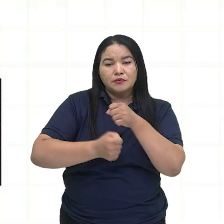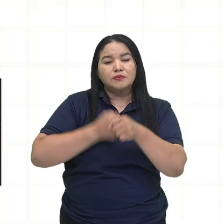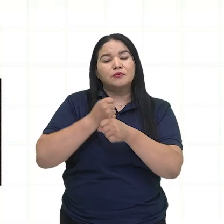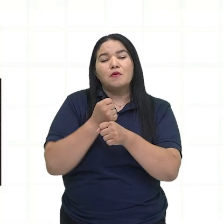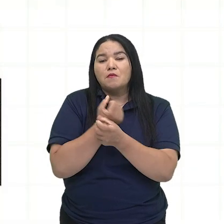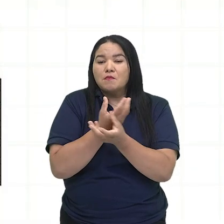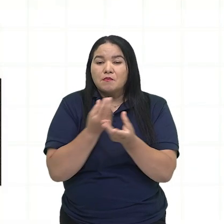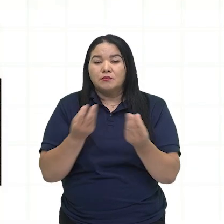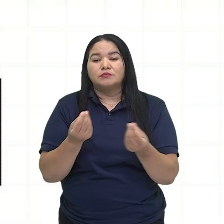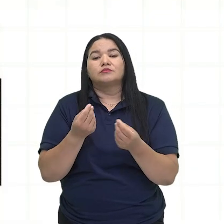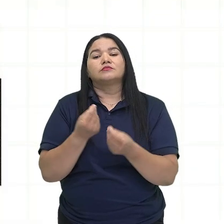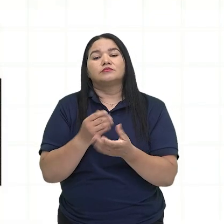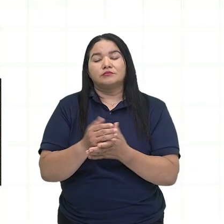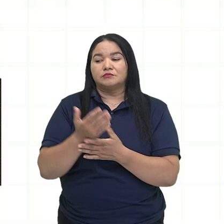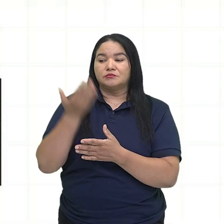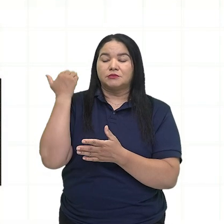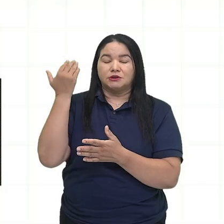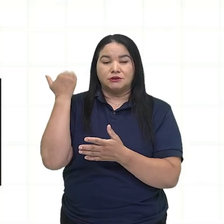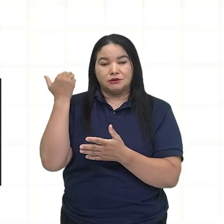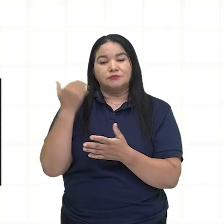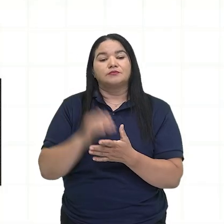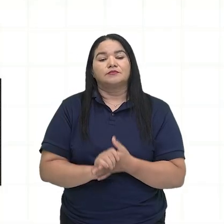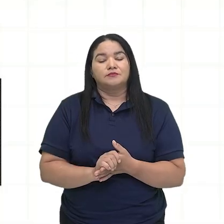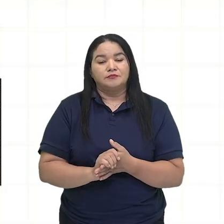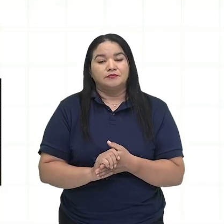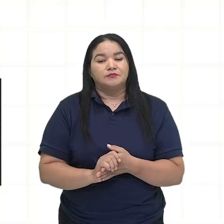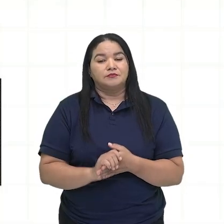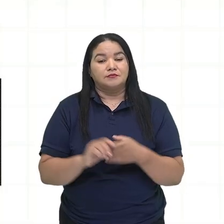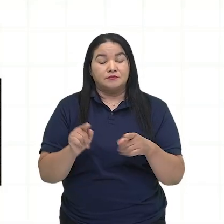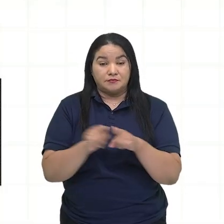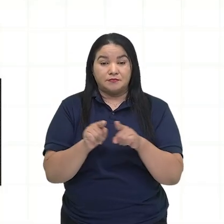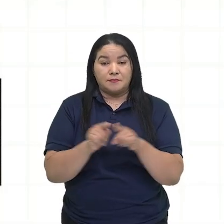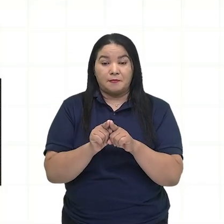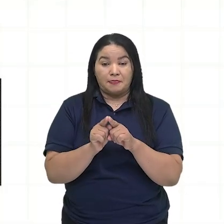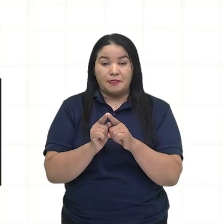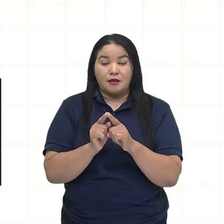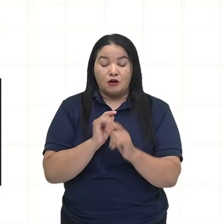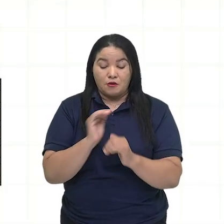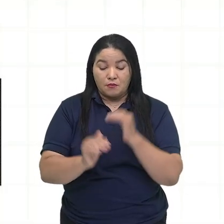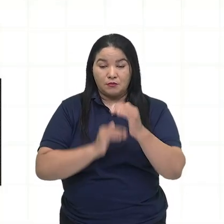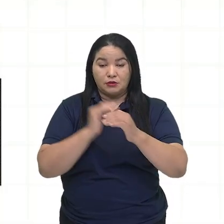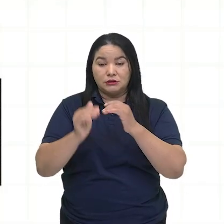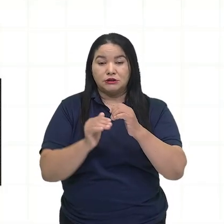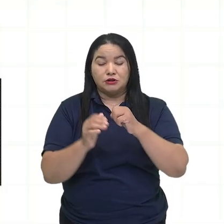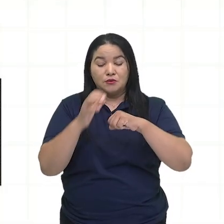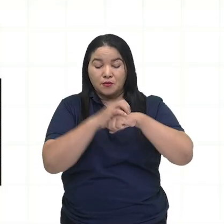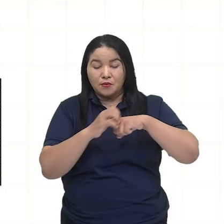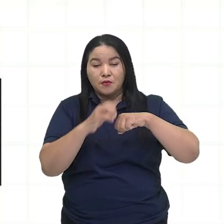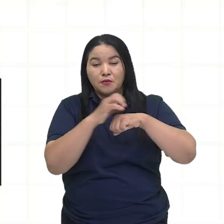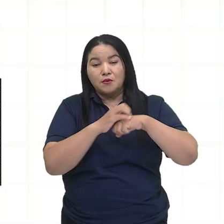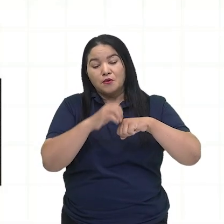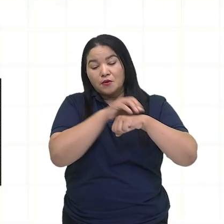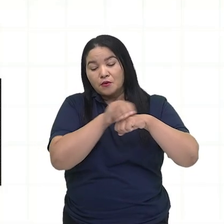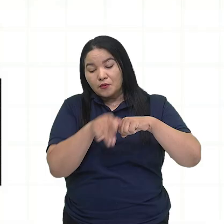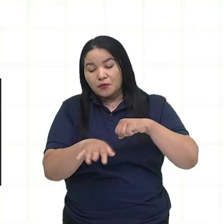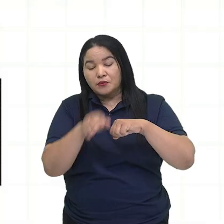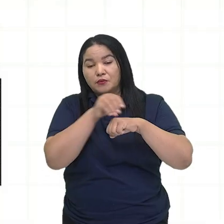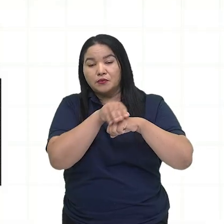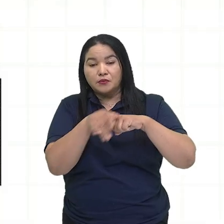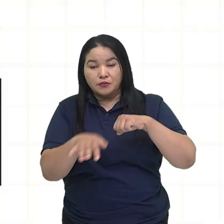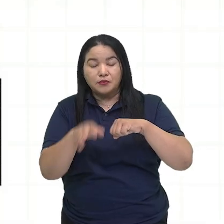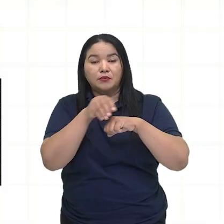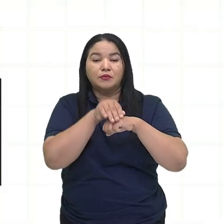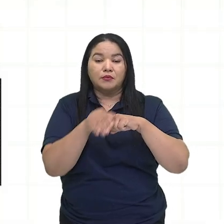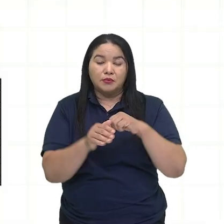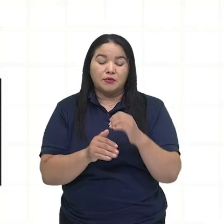Então, observem aqui. Então, foi o processo de erosão gradual dos